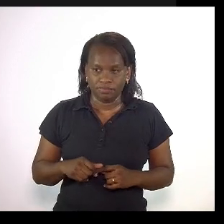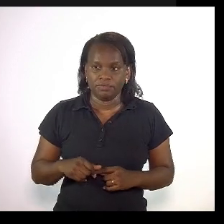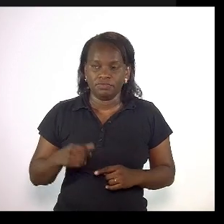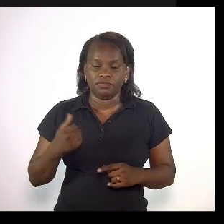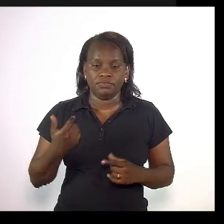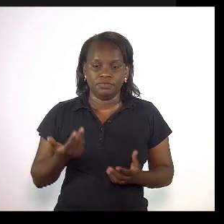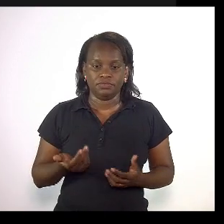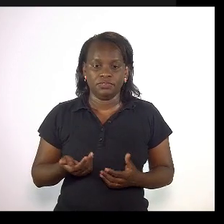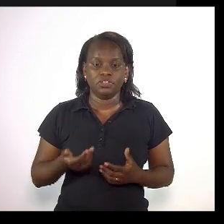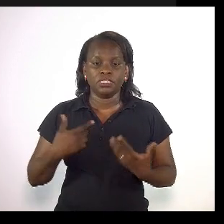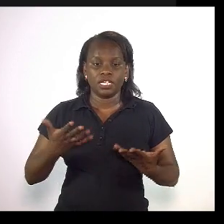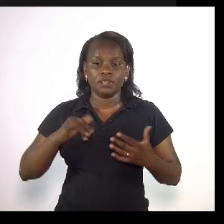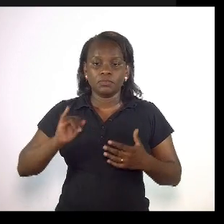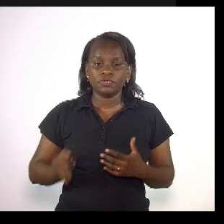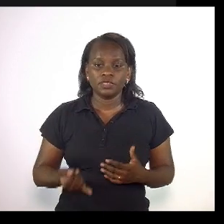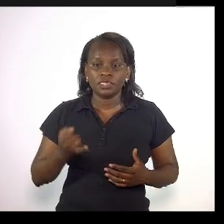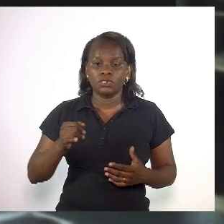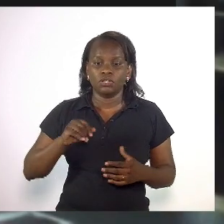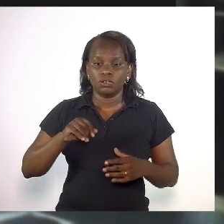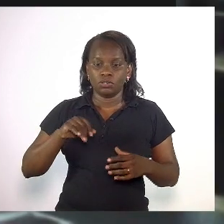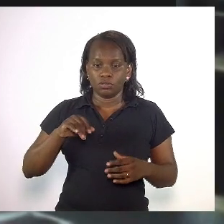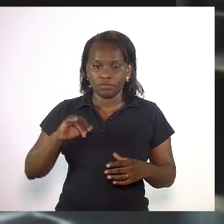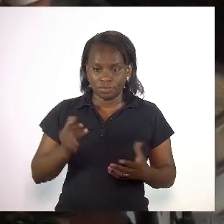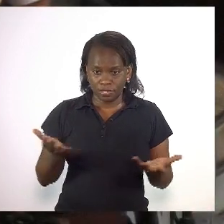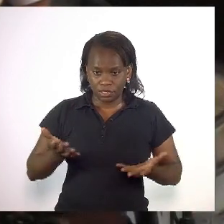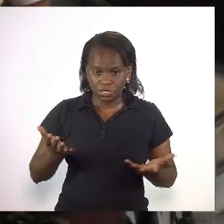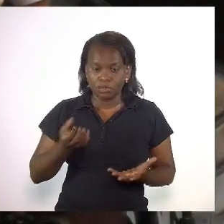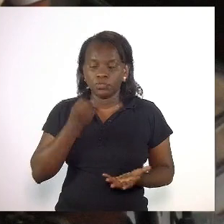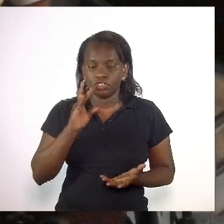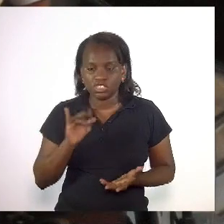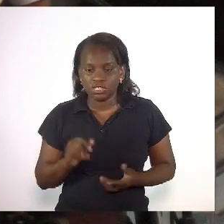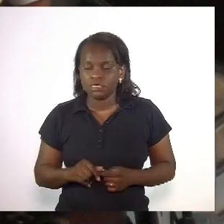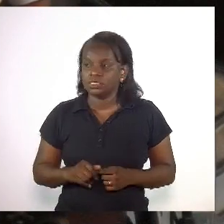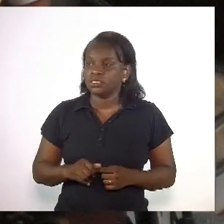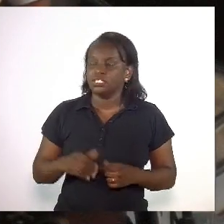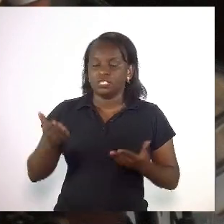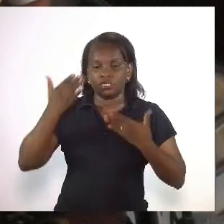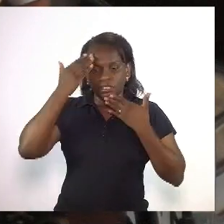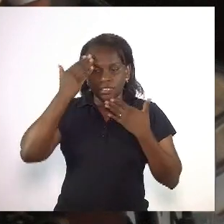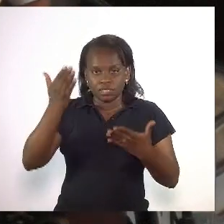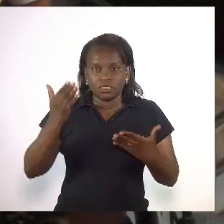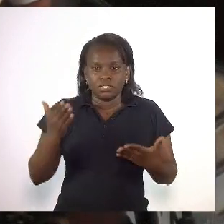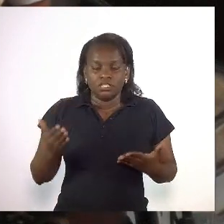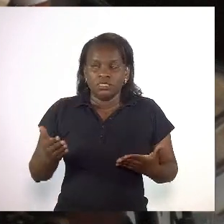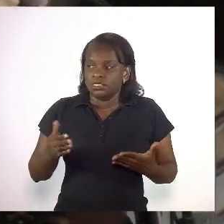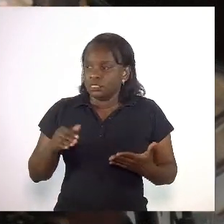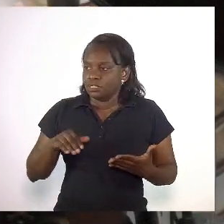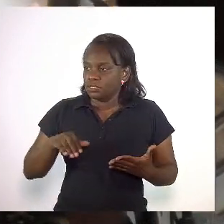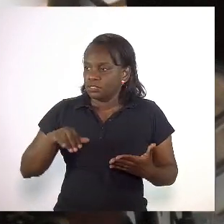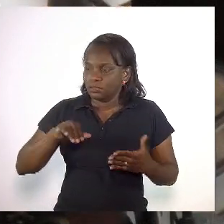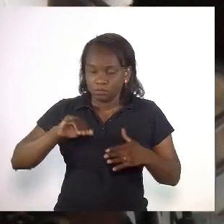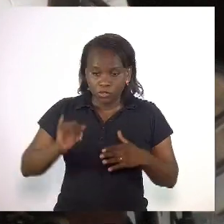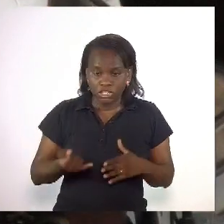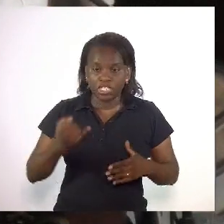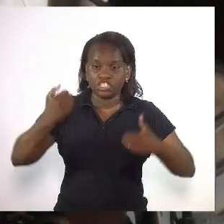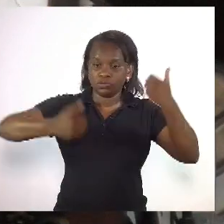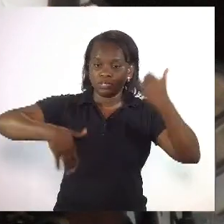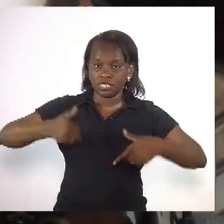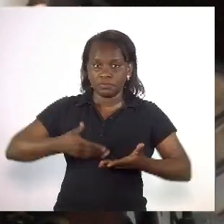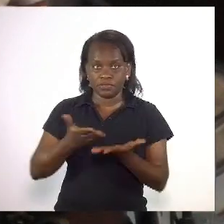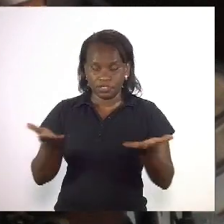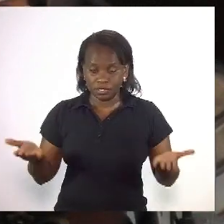Gostaria de aproveitar a oportunidade, bom dia, agradecer a oportunidade de estar falando aqui para